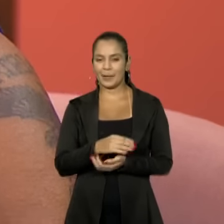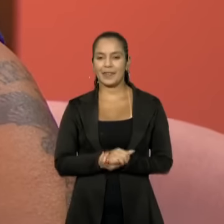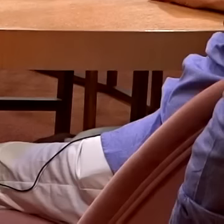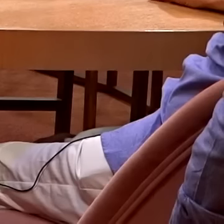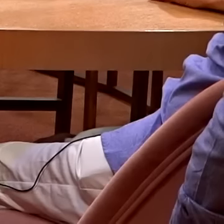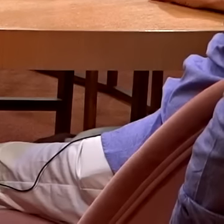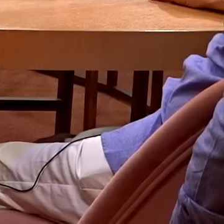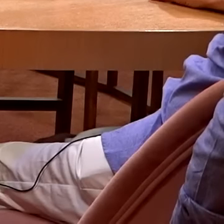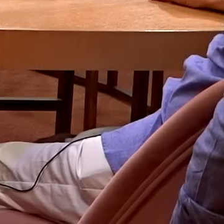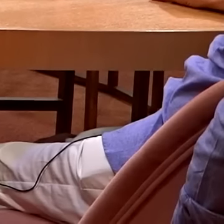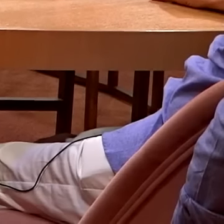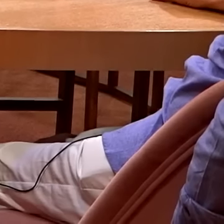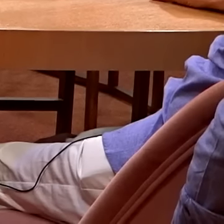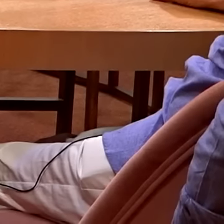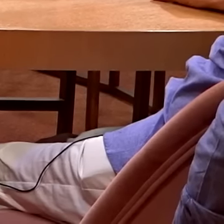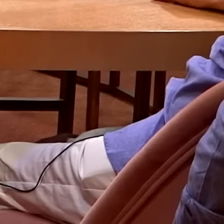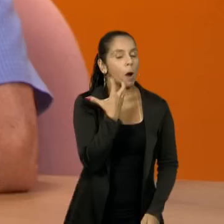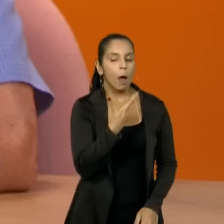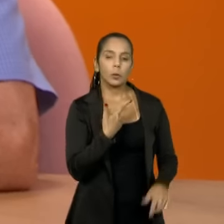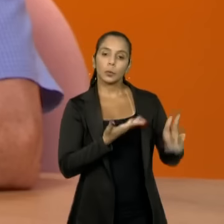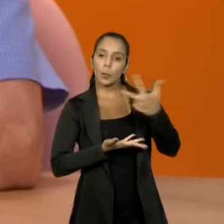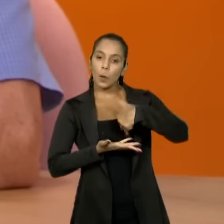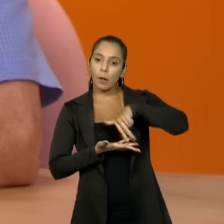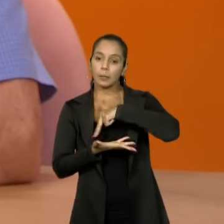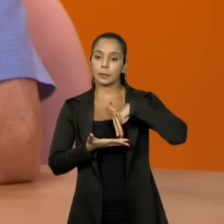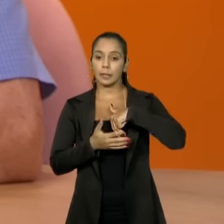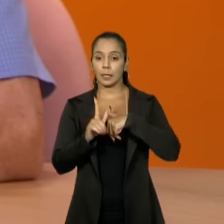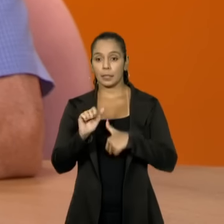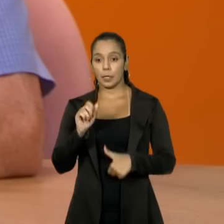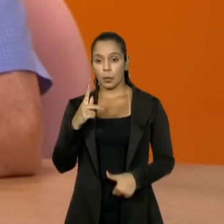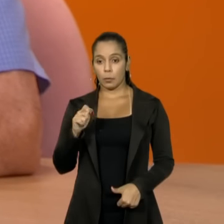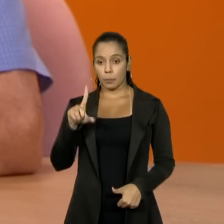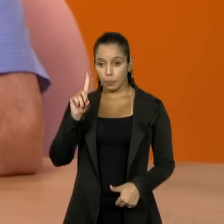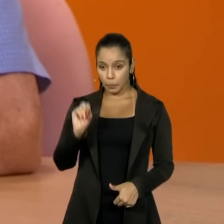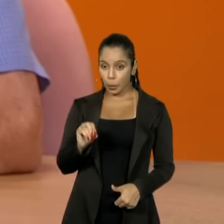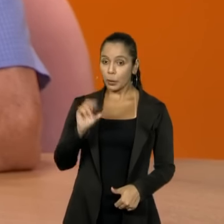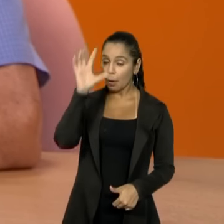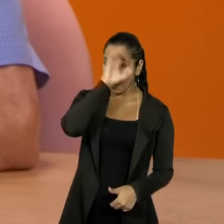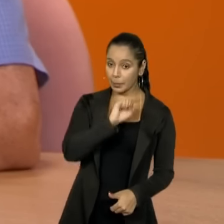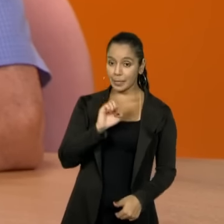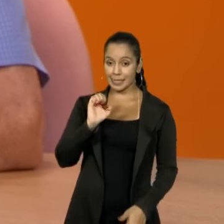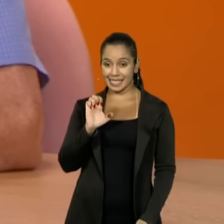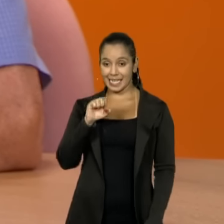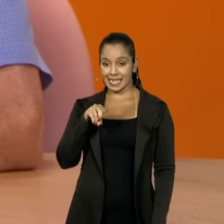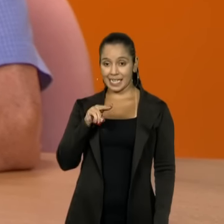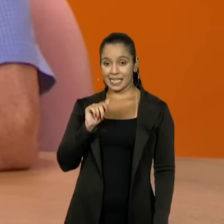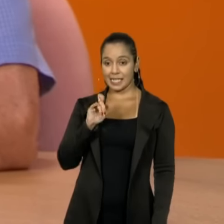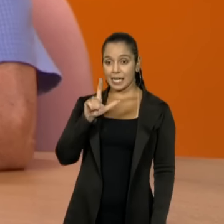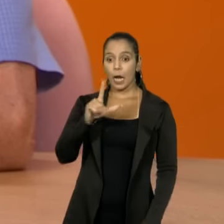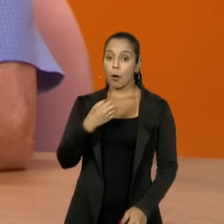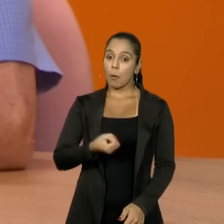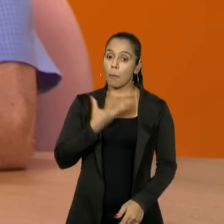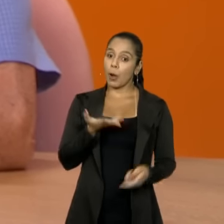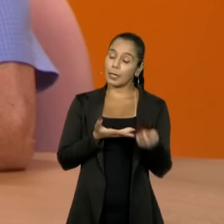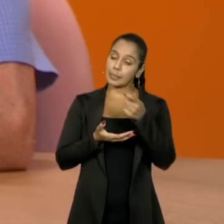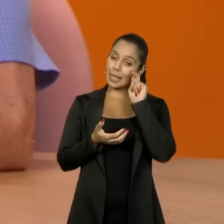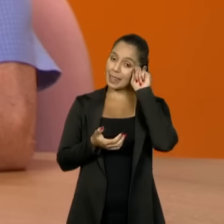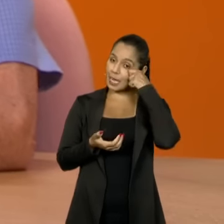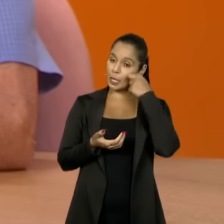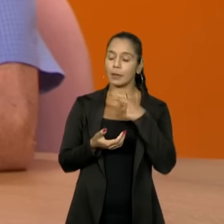se você pudesse resumir Clara Nunes em uma palavra. Leopoldo Sedar Senghor, presidente do Senegal, poeta da negritude, tem um verso. Diz